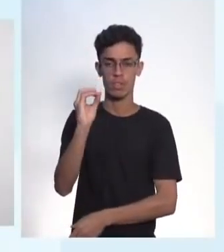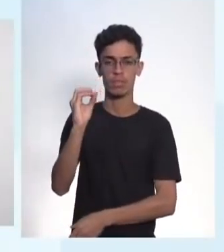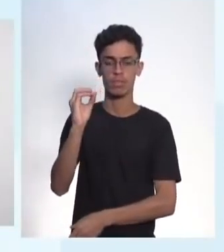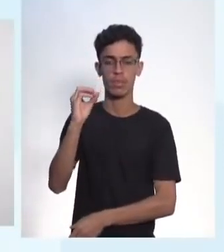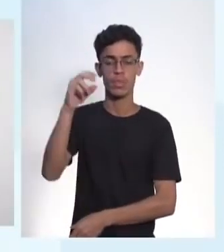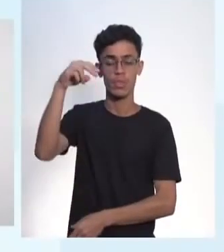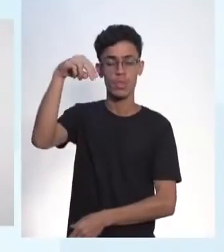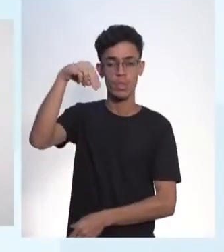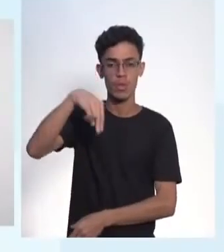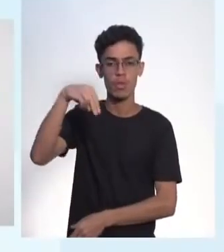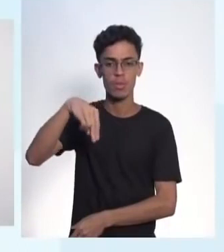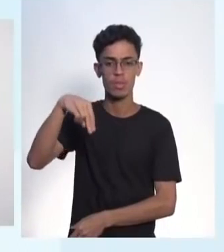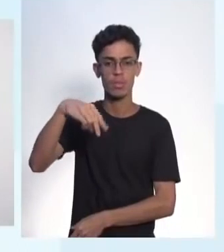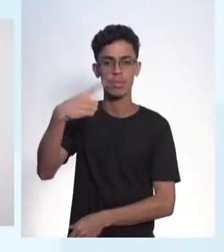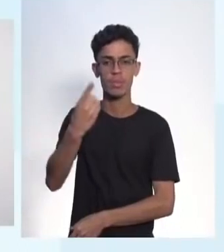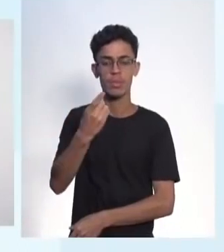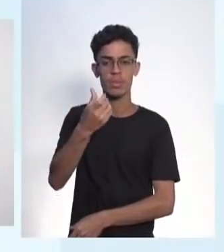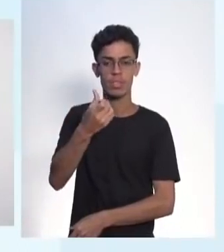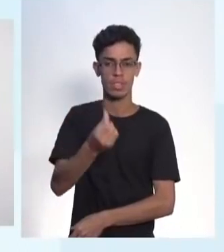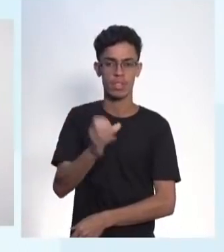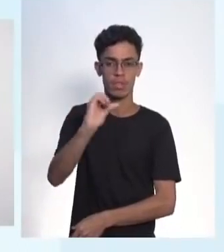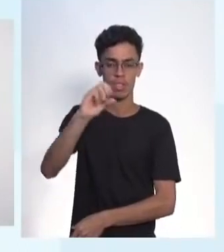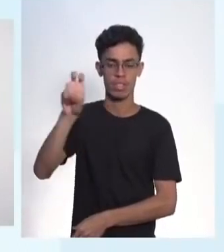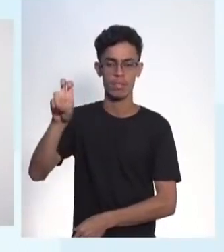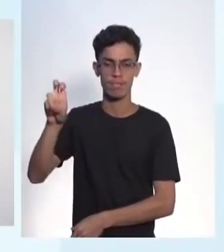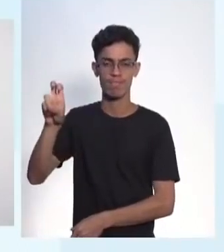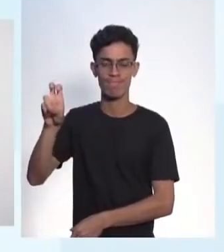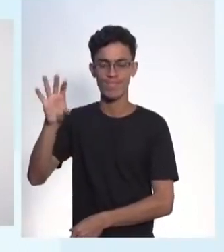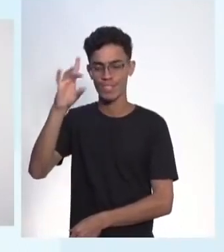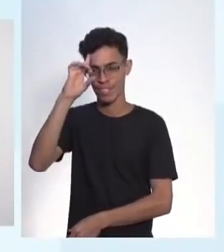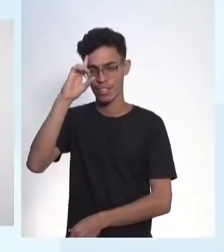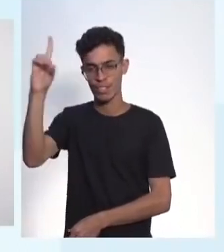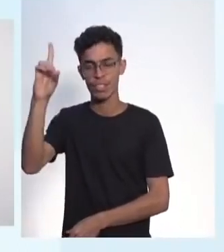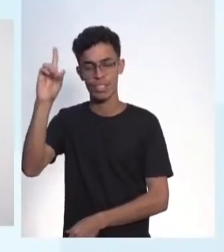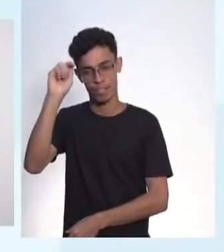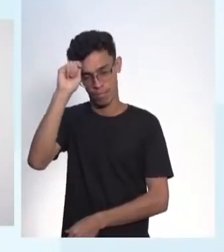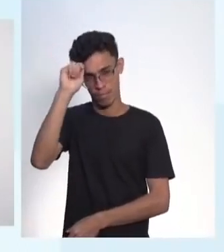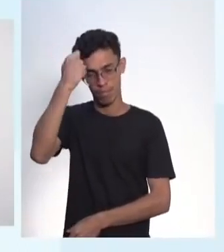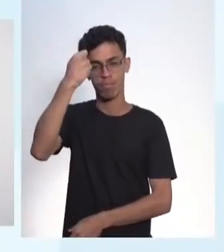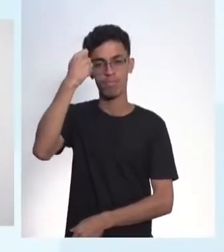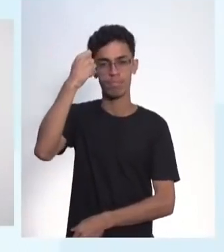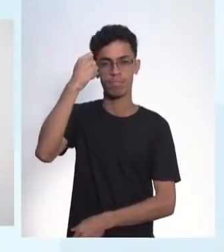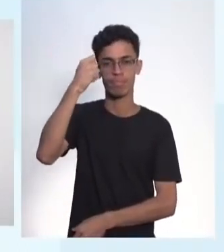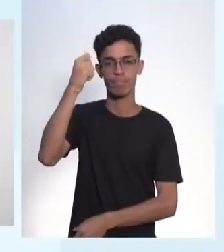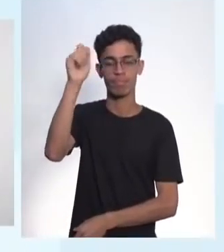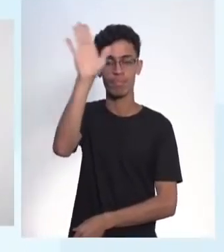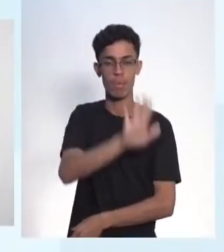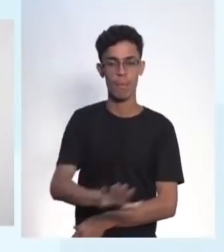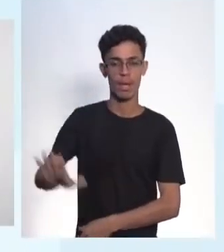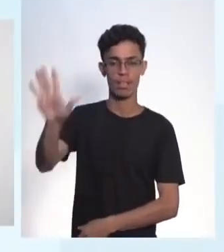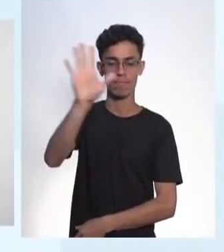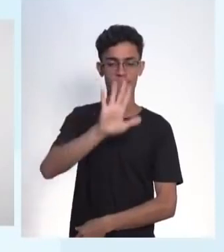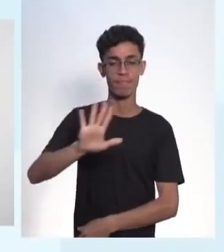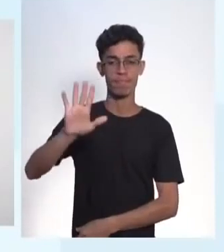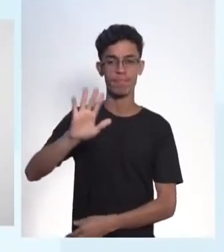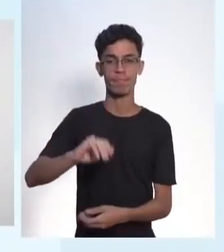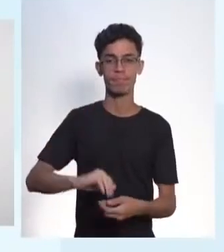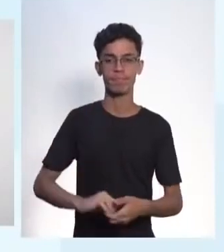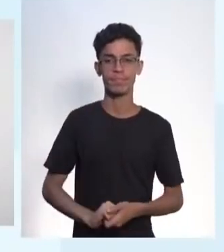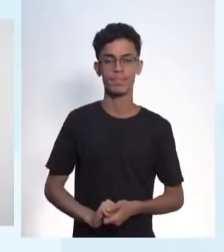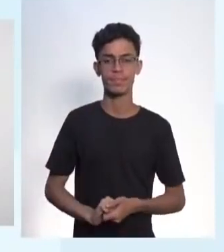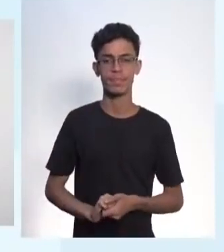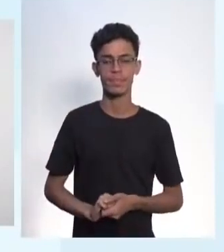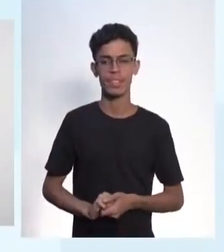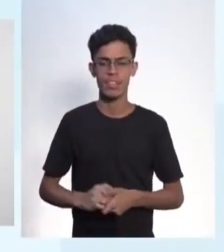1695, é a data histórica que marca o Dia da Consciência Negra. Pena que são